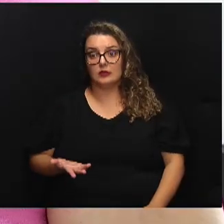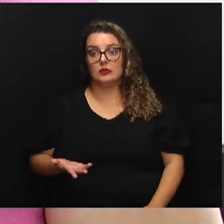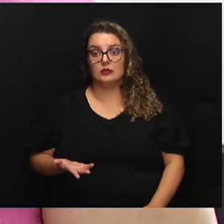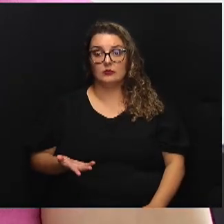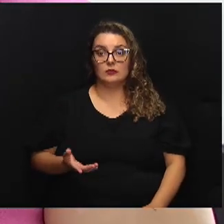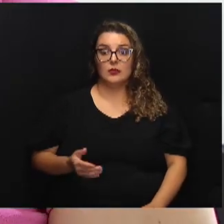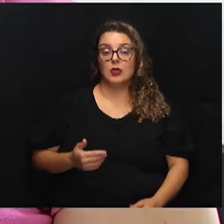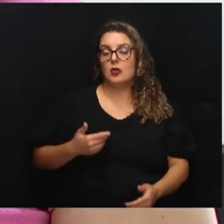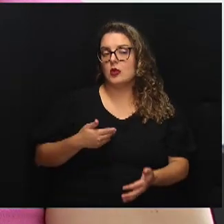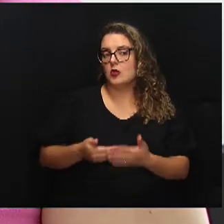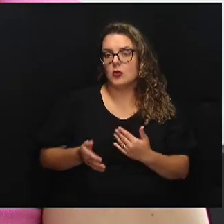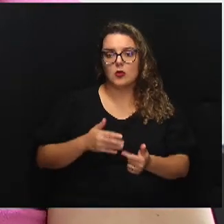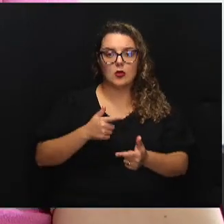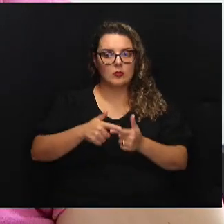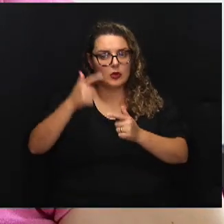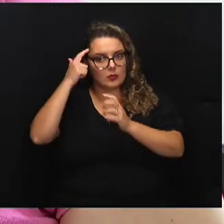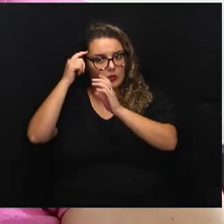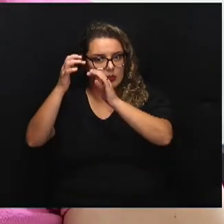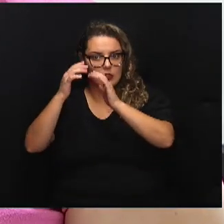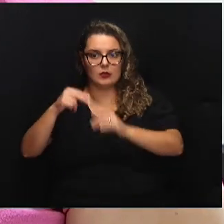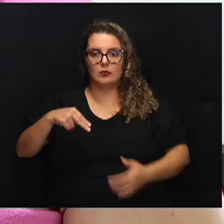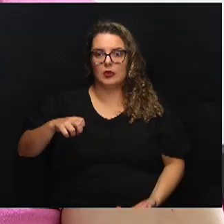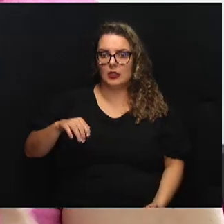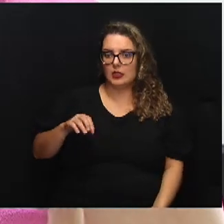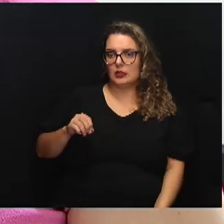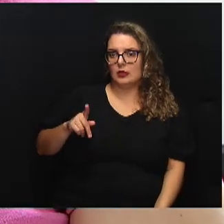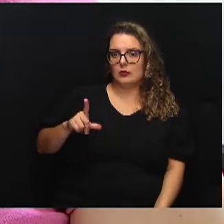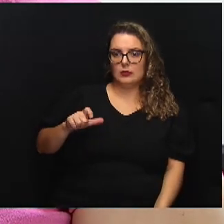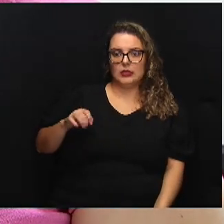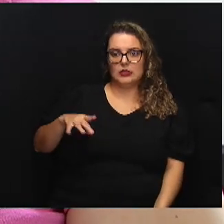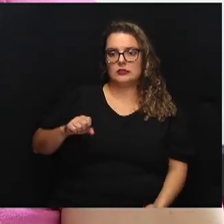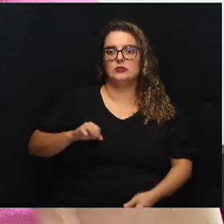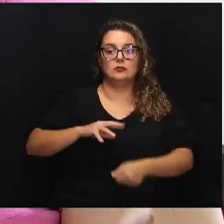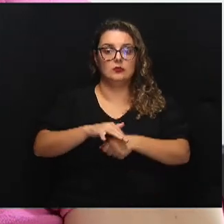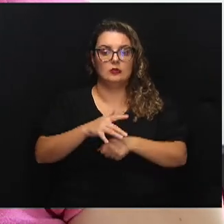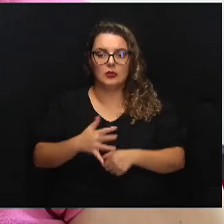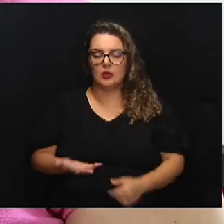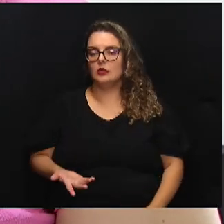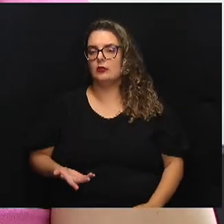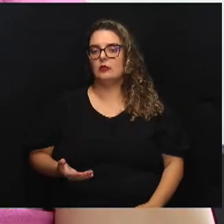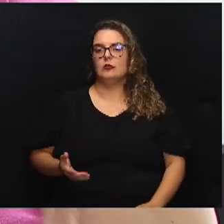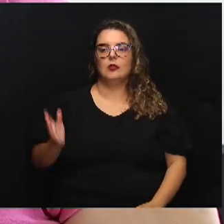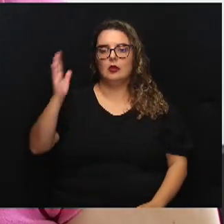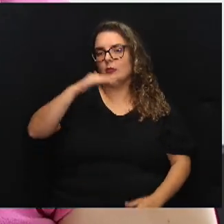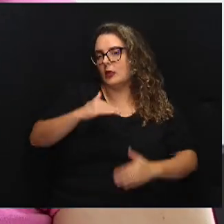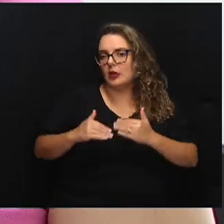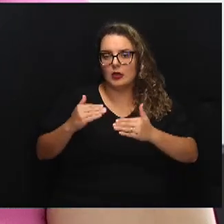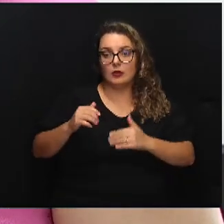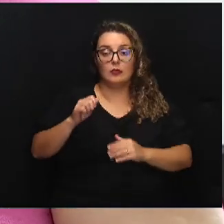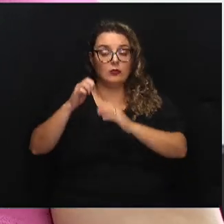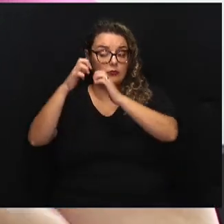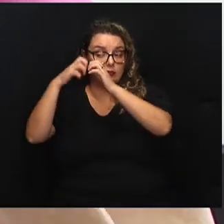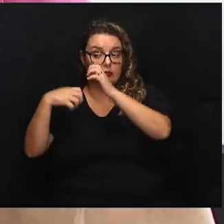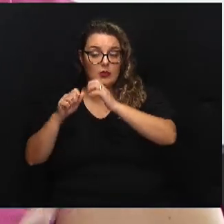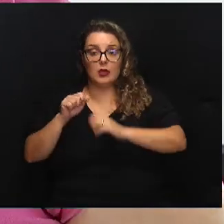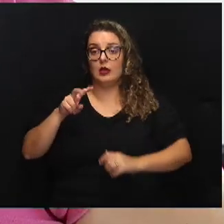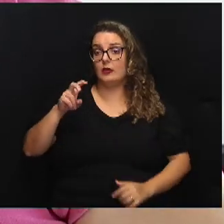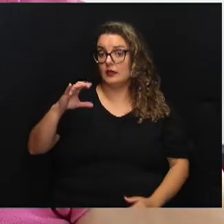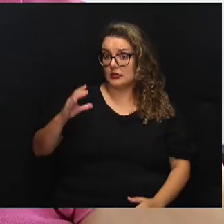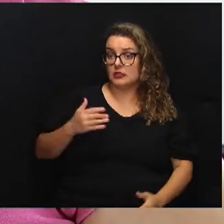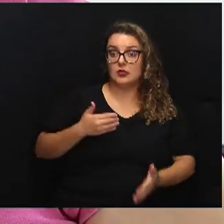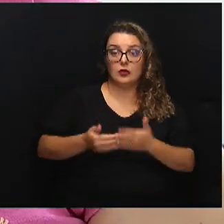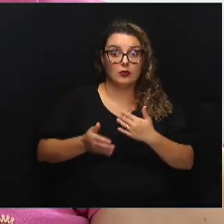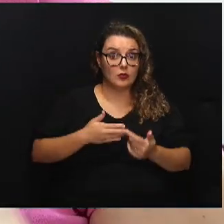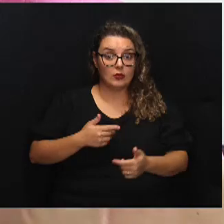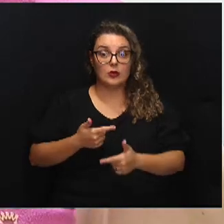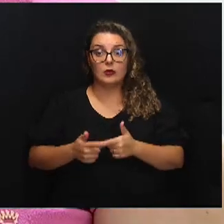Qualquer problema no cérebro, seja uma neoplasia, uma infecção, uma inflamação, uma má formação, um AVC, qualquer problema ali